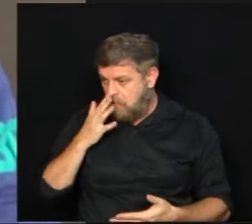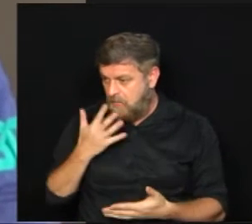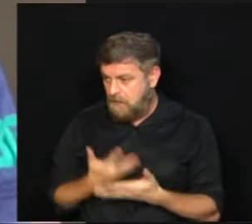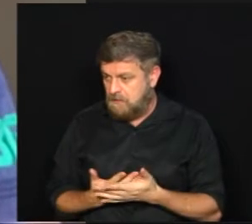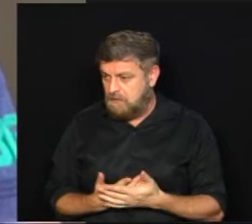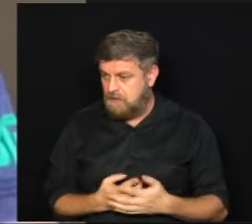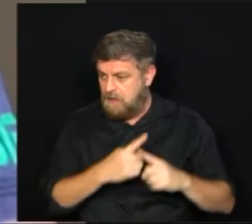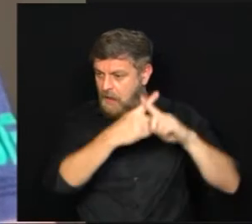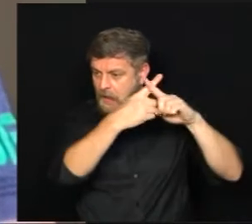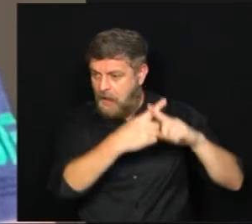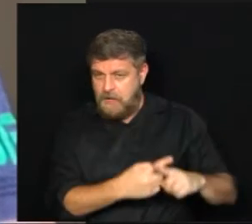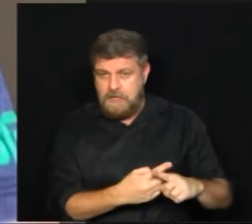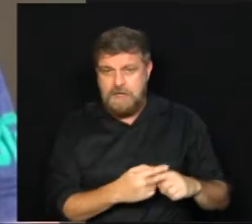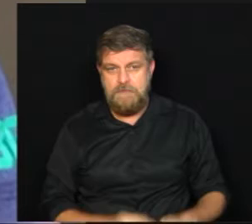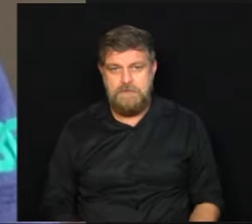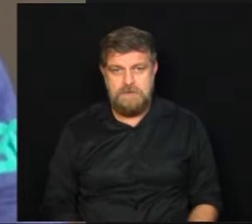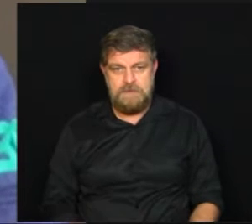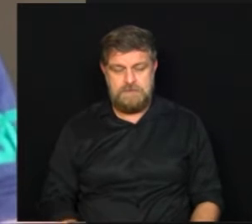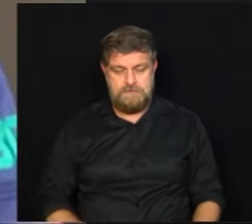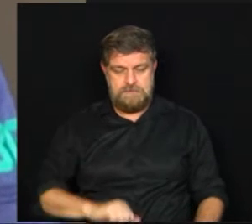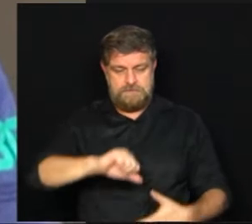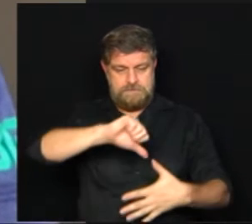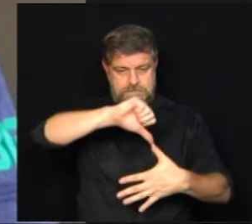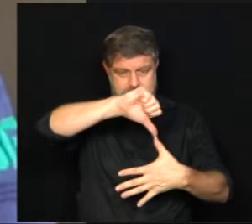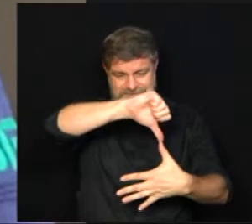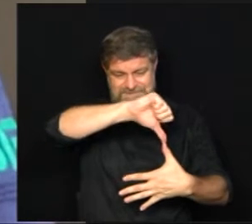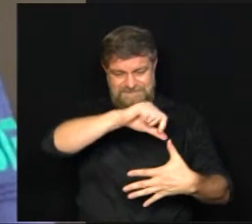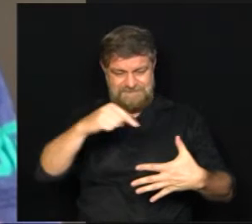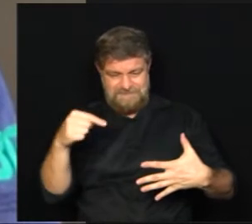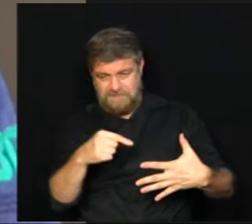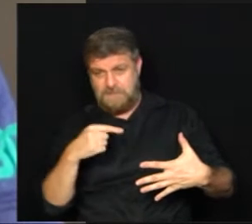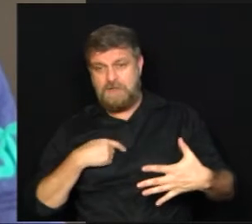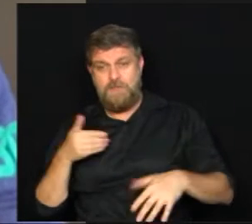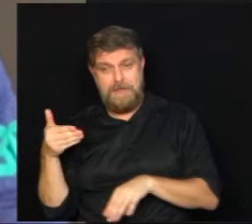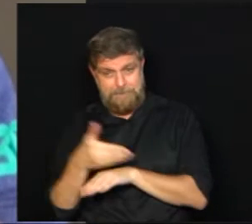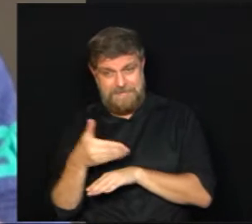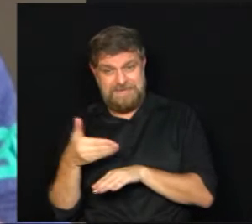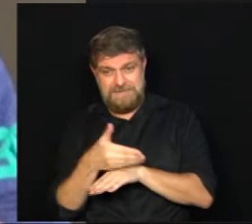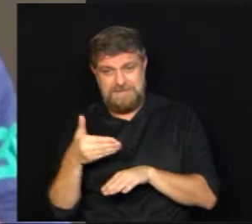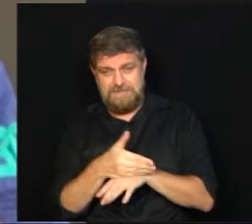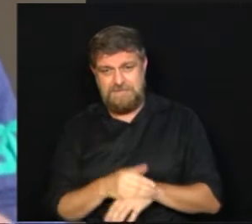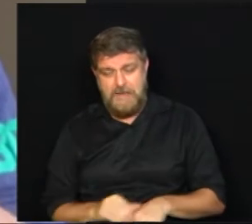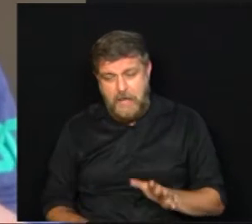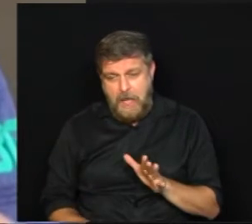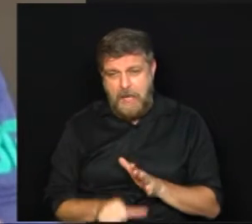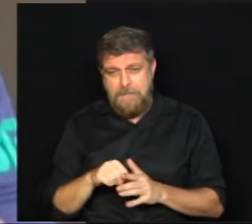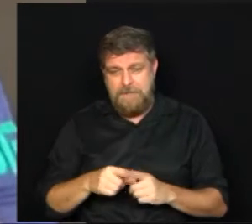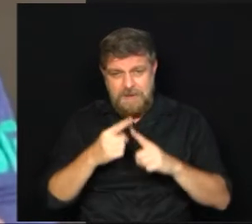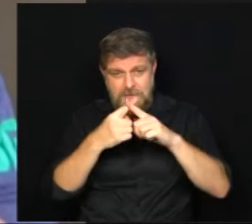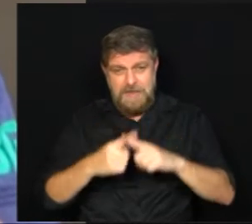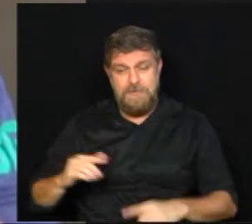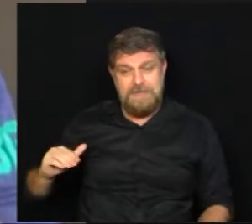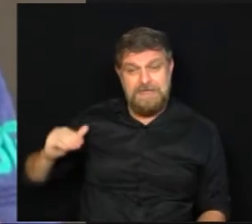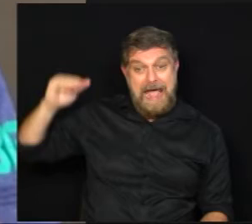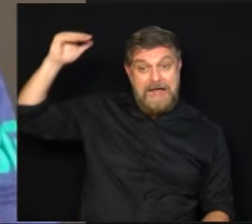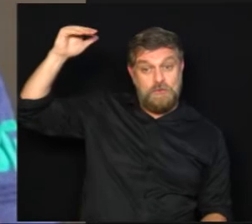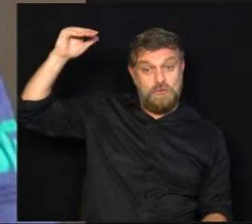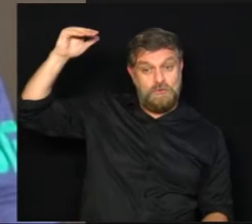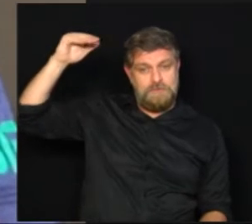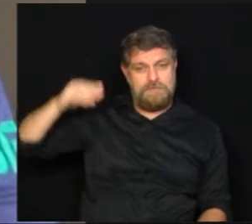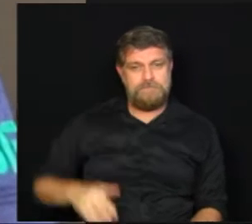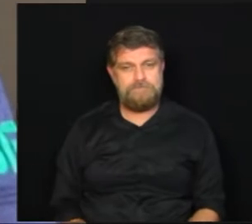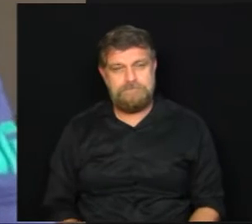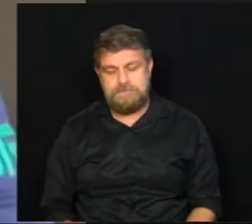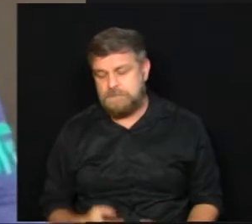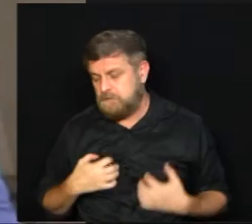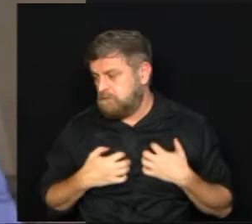Jogos Sul-Americanos adultos, meu primeiro Jogos adultos, né? Meu primeiro ano de adulta. E eu estava